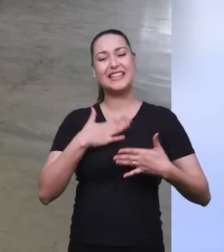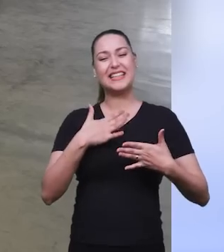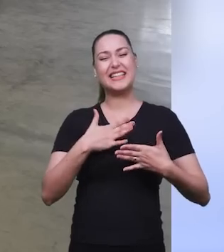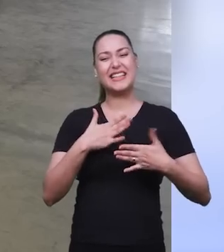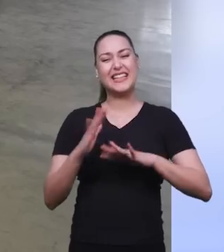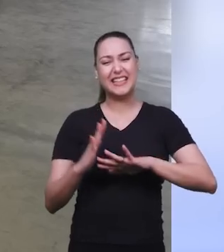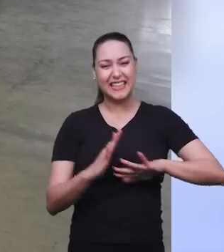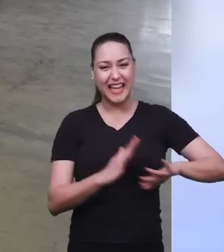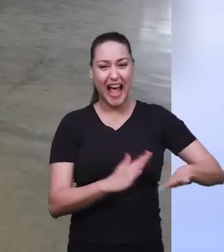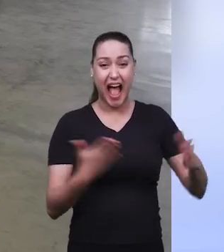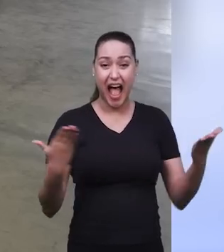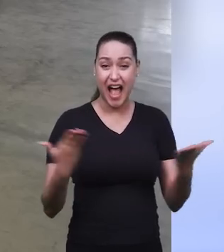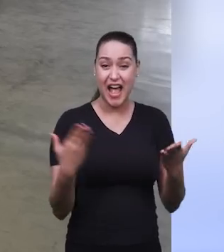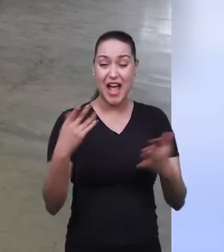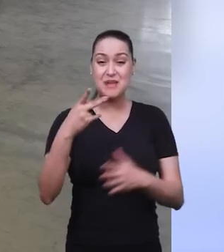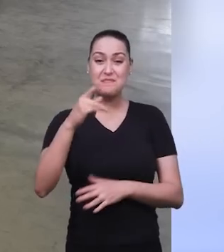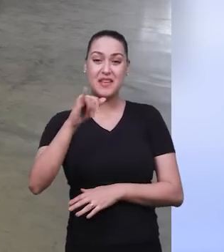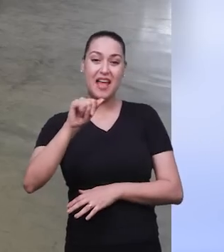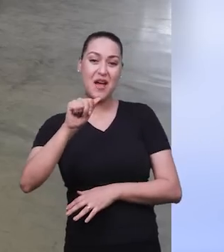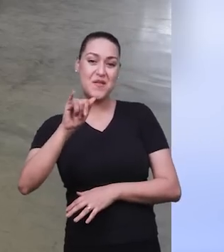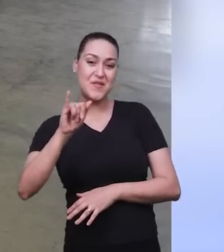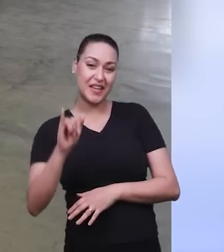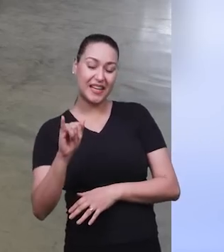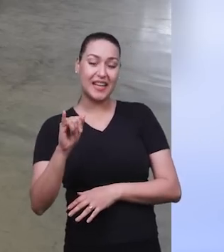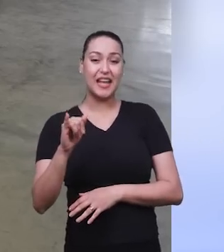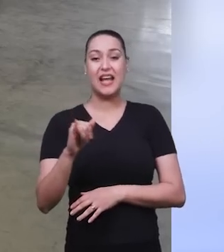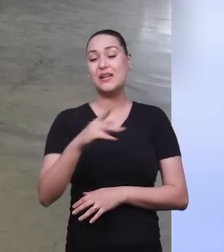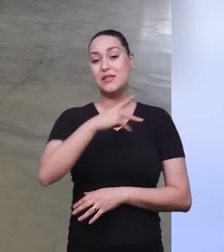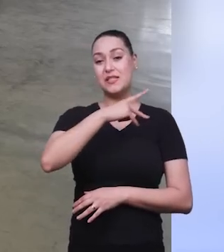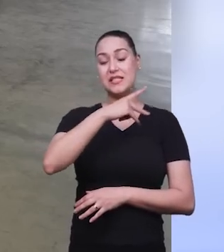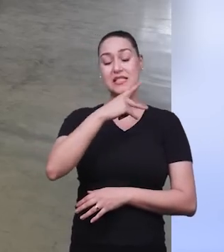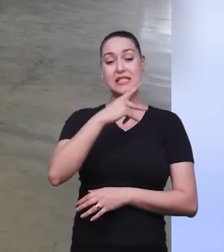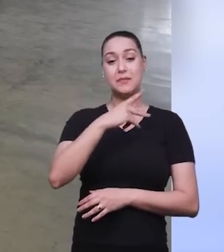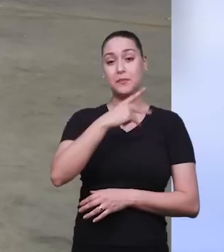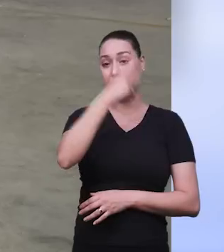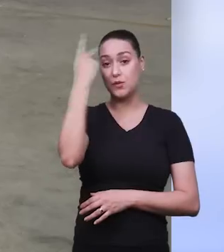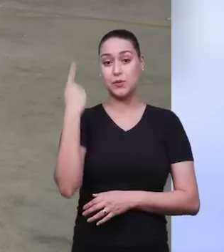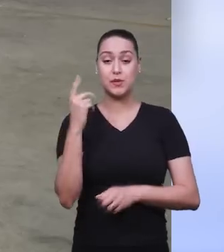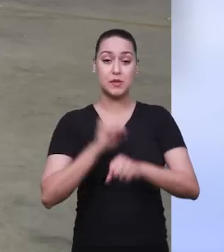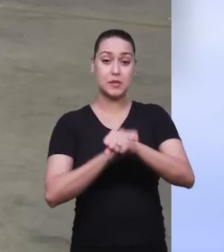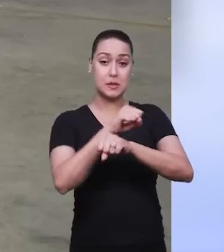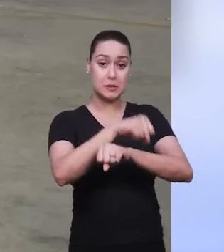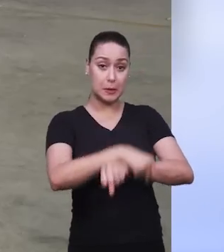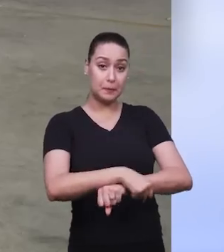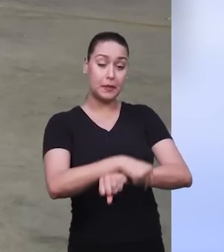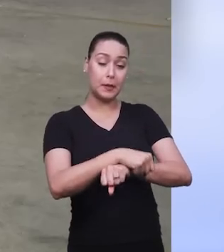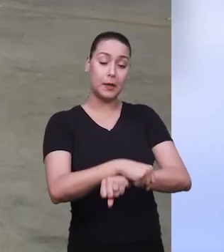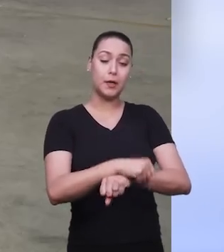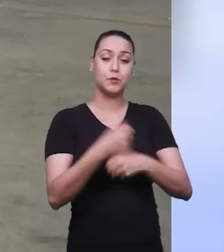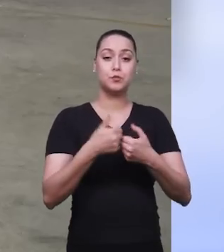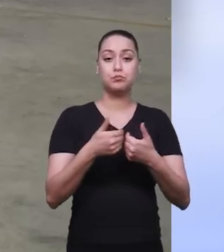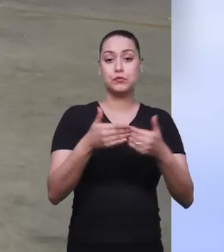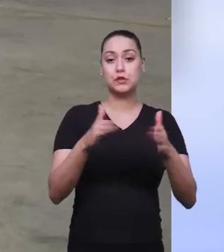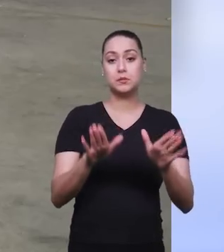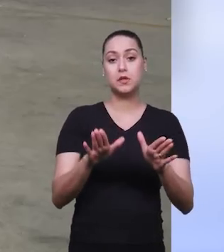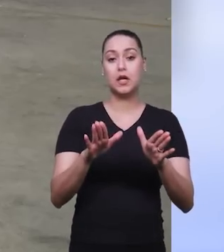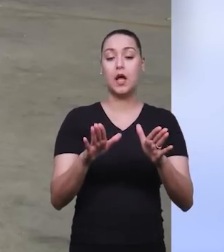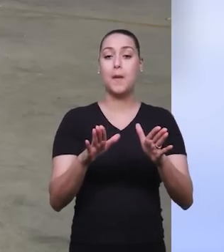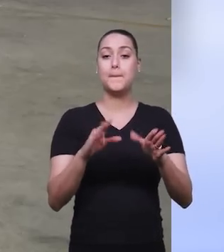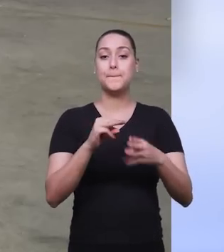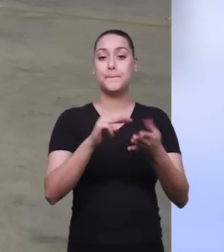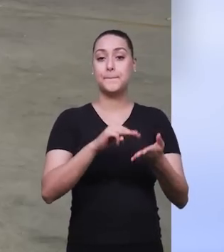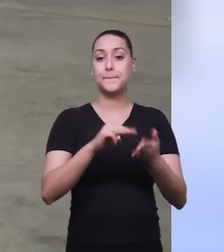Agora sim, chegamos ao Piauí. Por lá, os irmãos participaram do seminário para principiantes no Manaim de Teresina, onde cerca